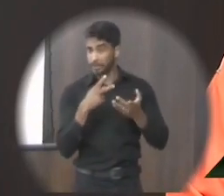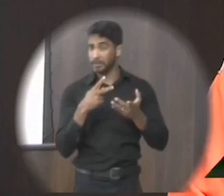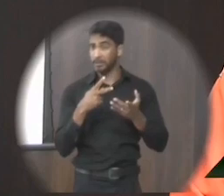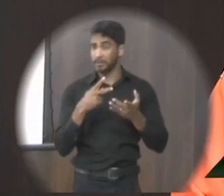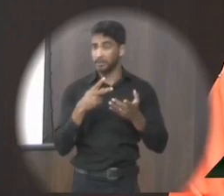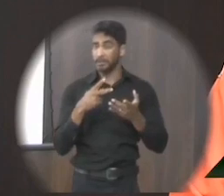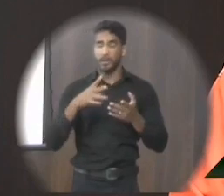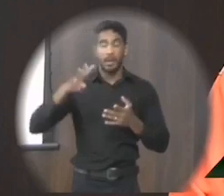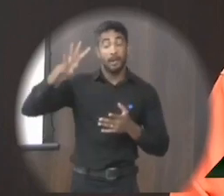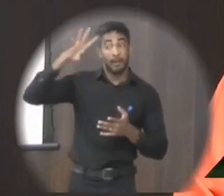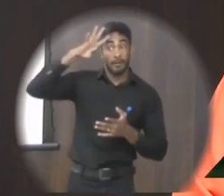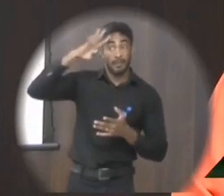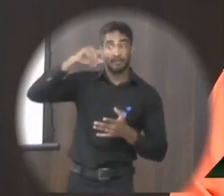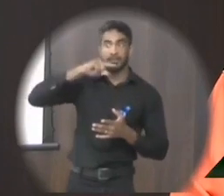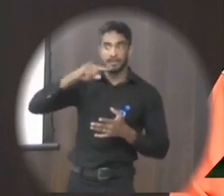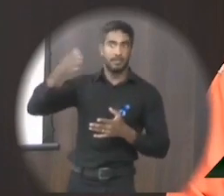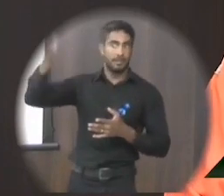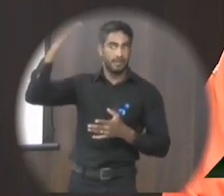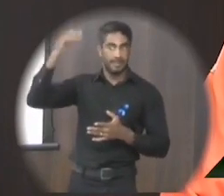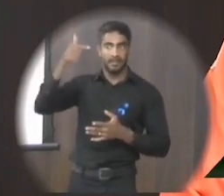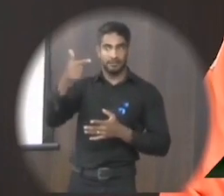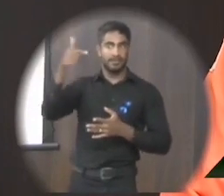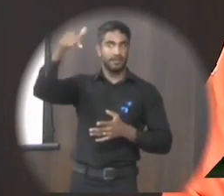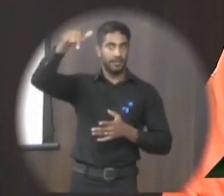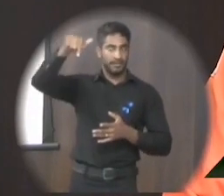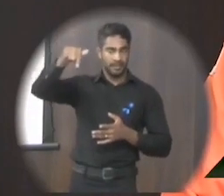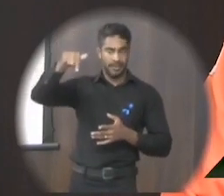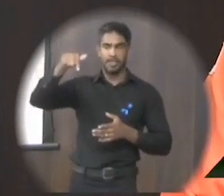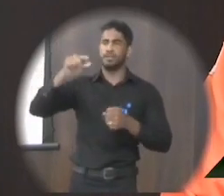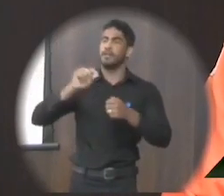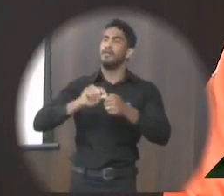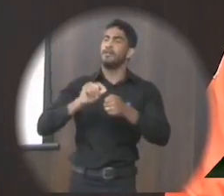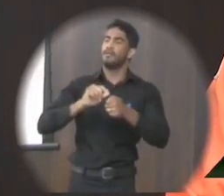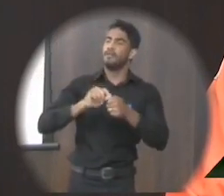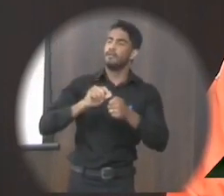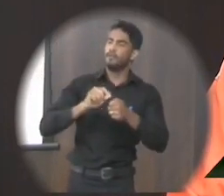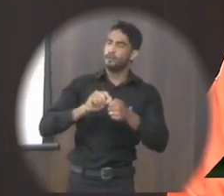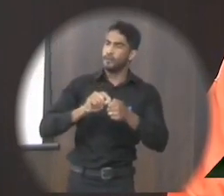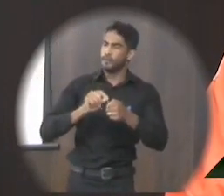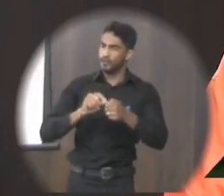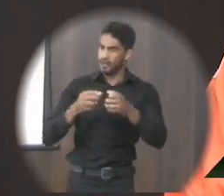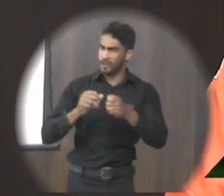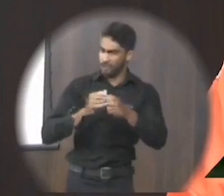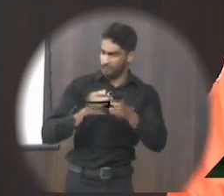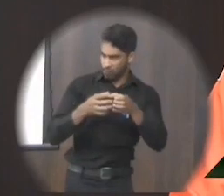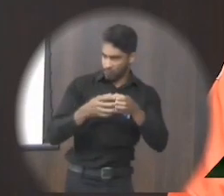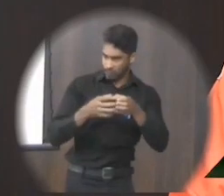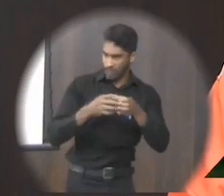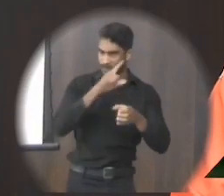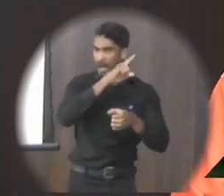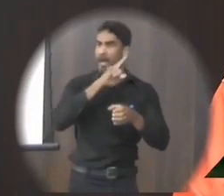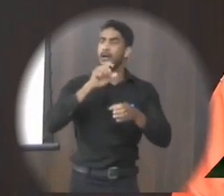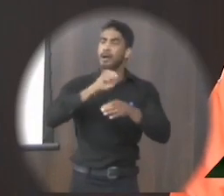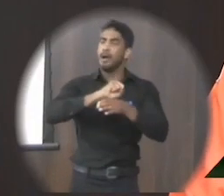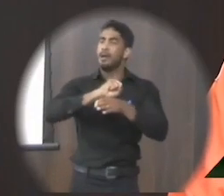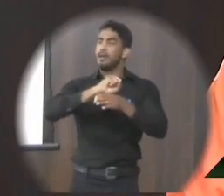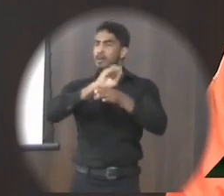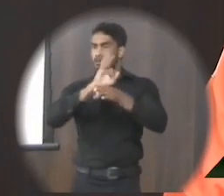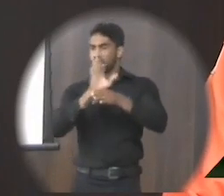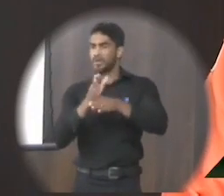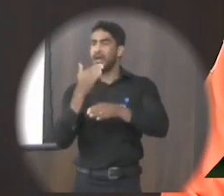na quarta-feira passada, dia 27, foi realizada pelo Comando Operacional em Montes Claros uma